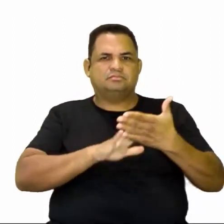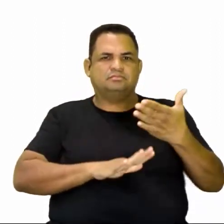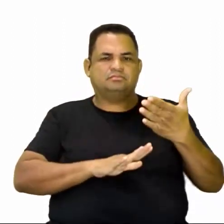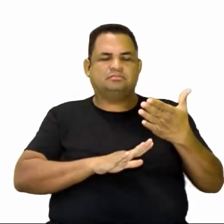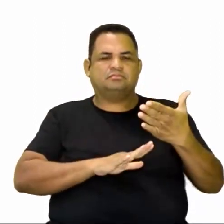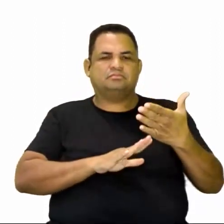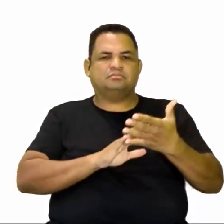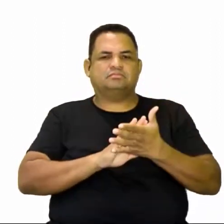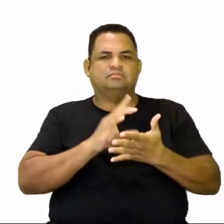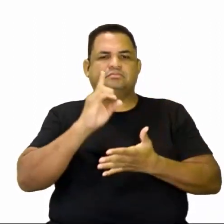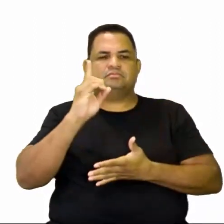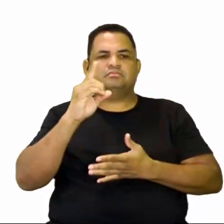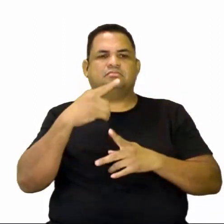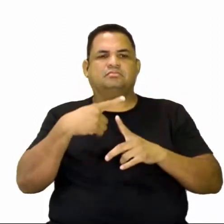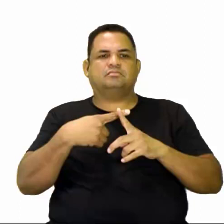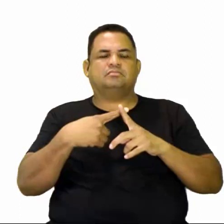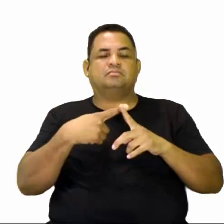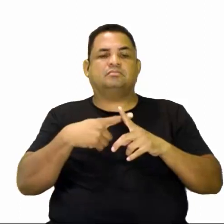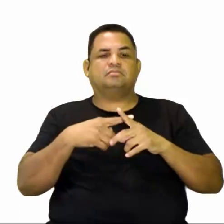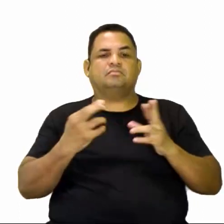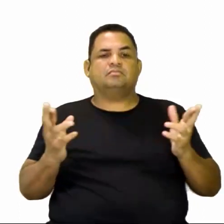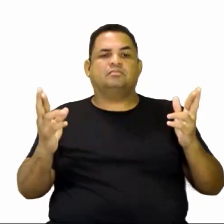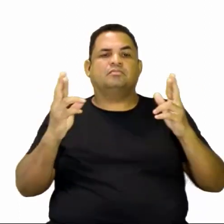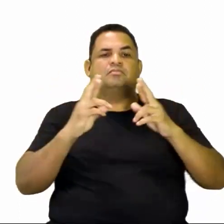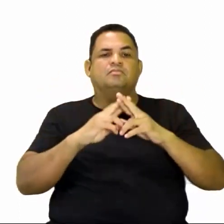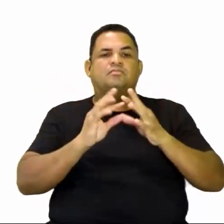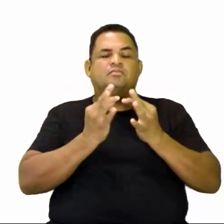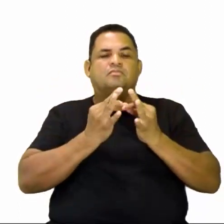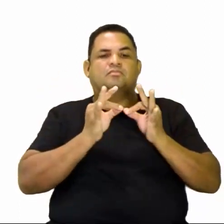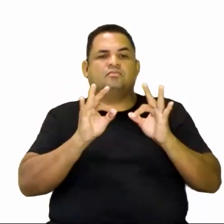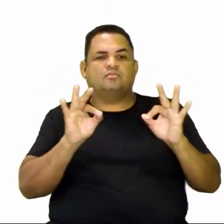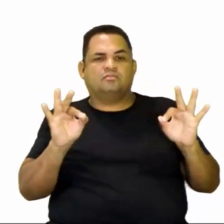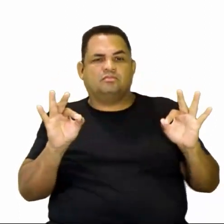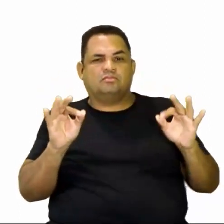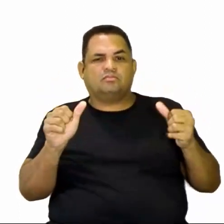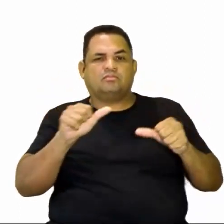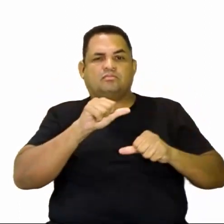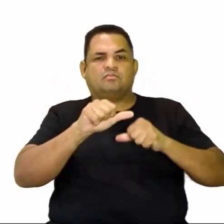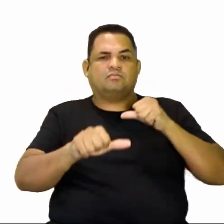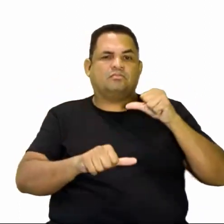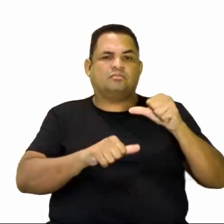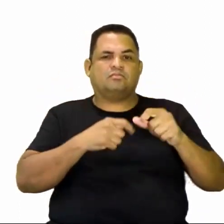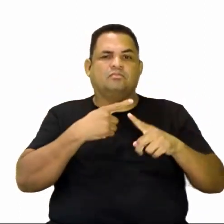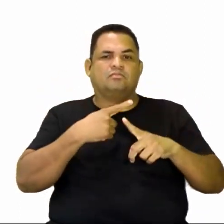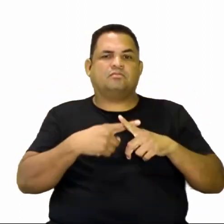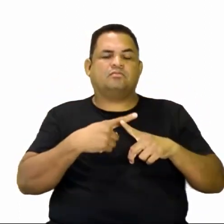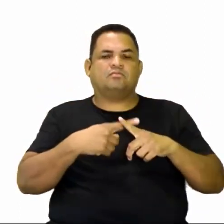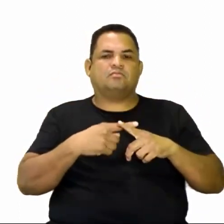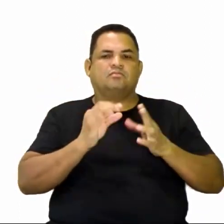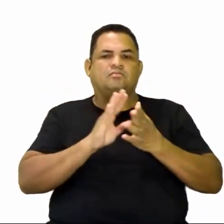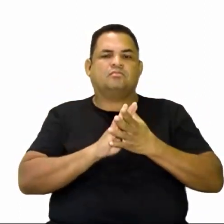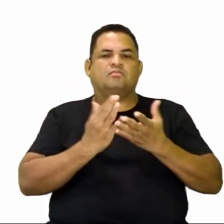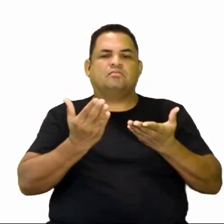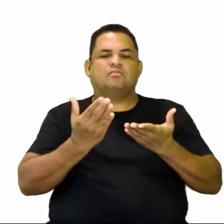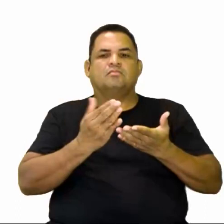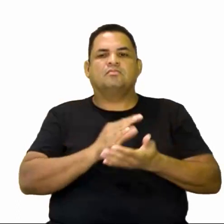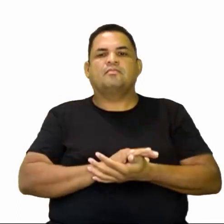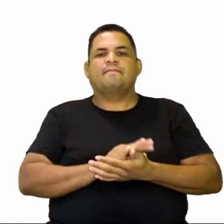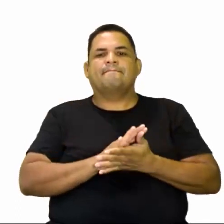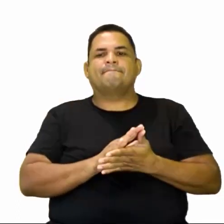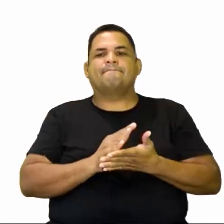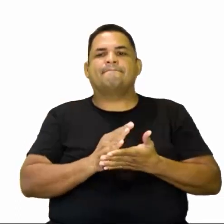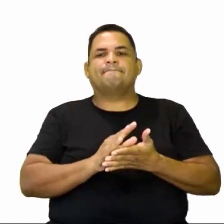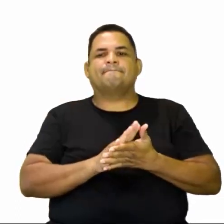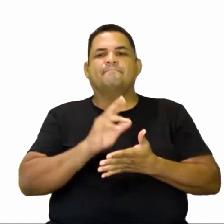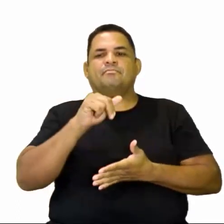D é uma reação de simples troca. Porque uma reação simples, no